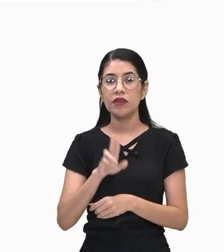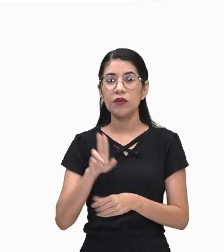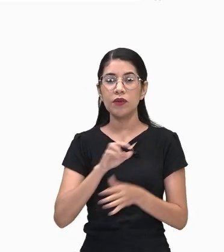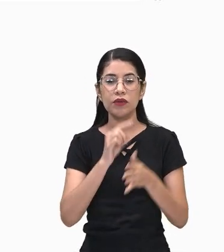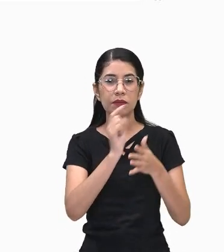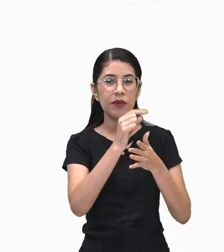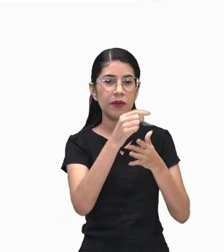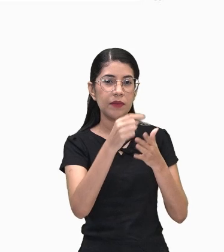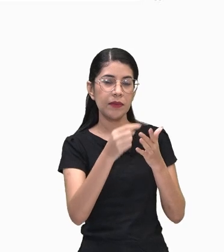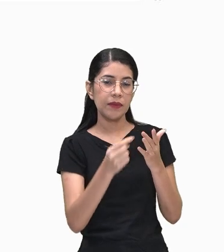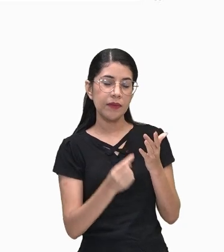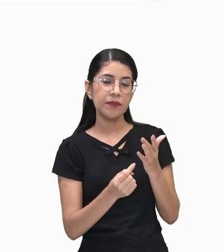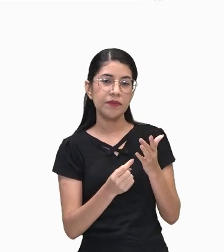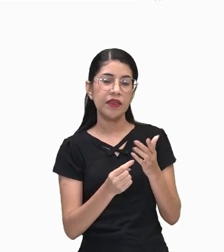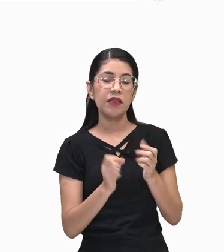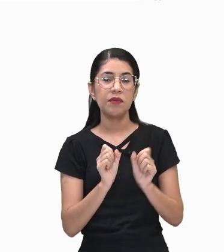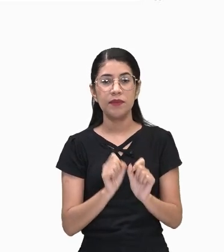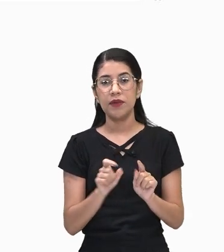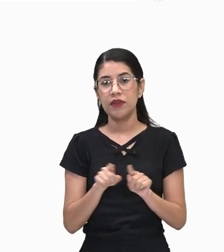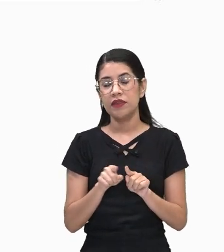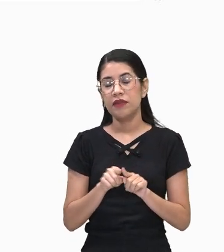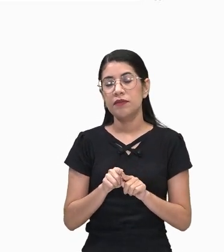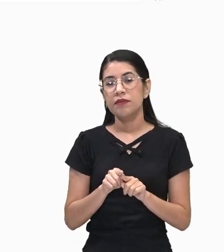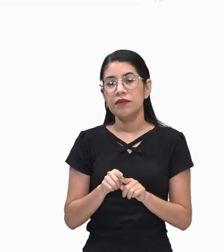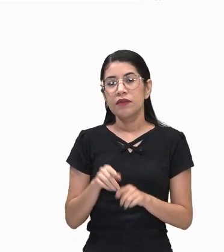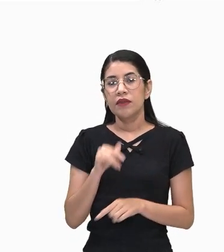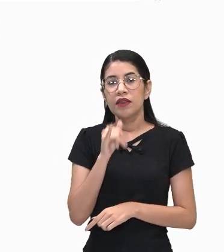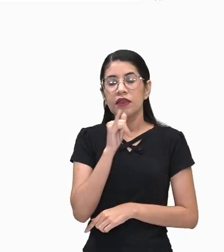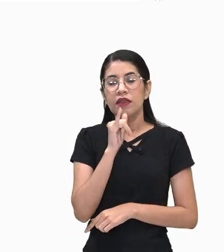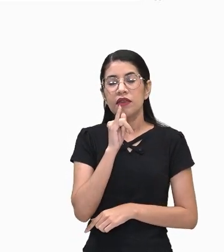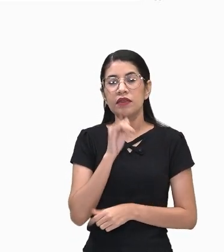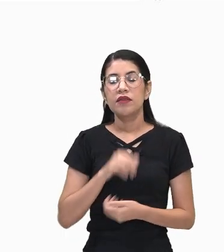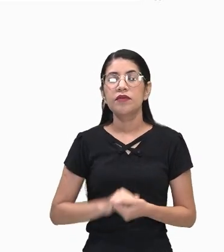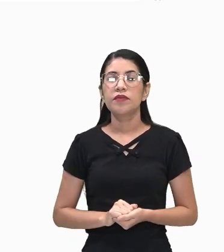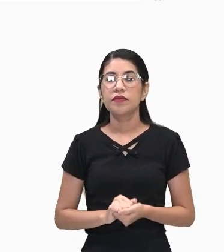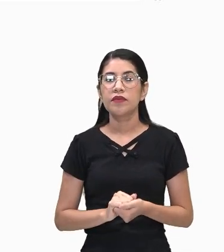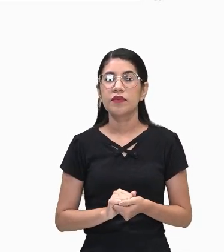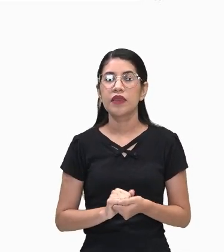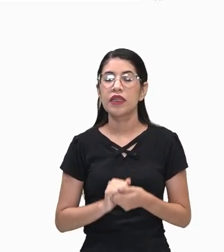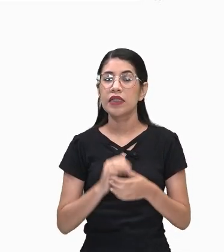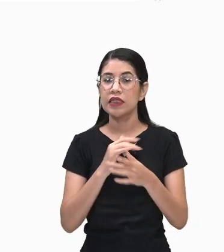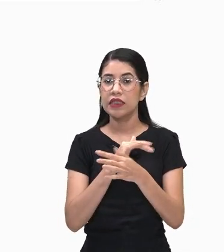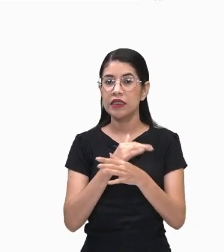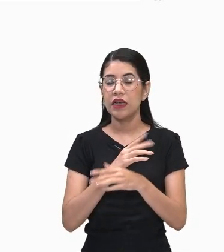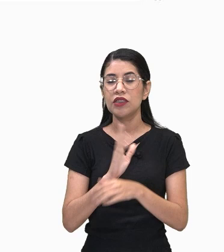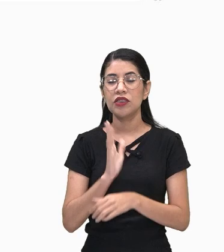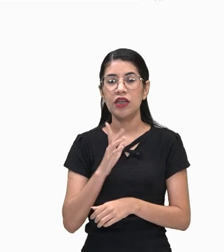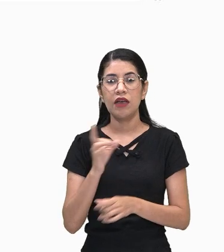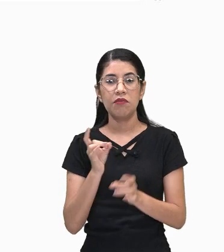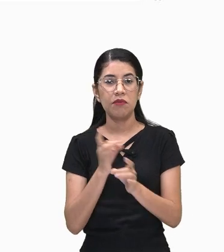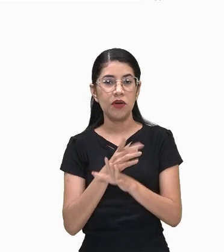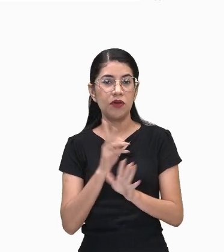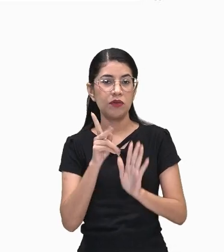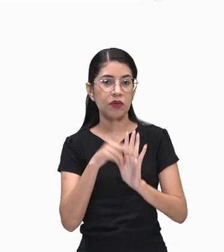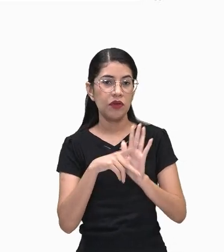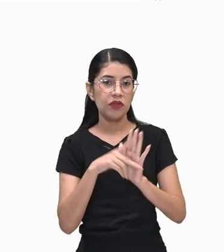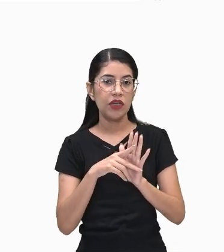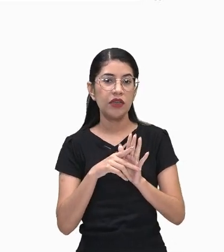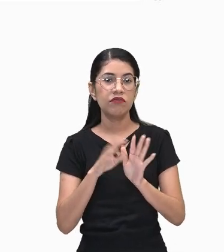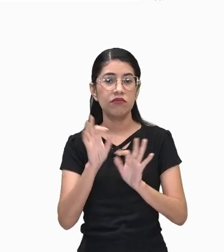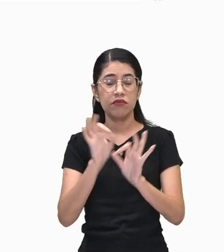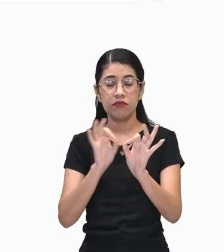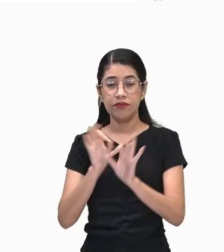E aí nós podemos, por exemplo, as cidades que têm o plano diretor, o plano diretor ele